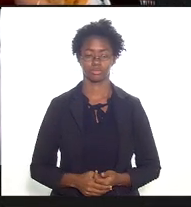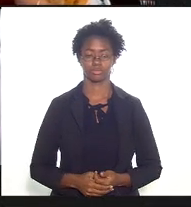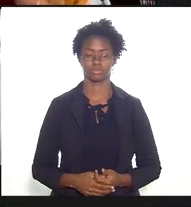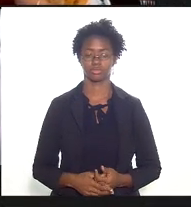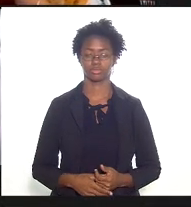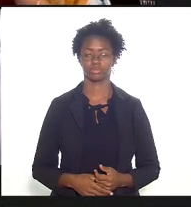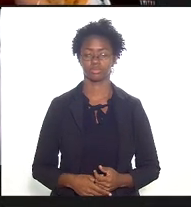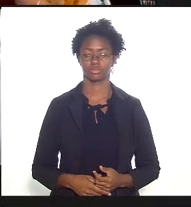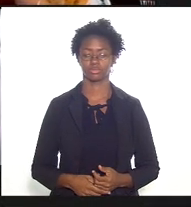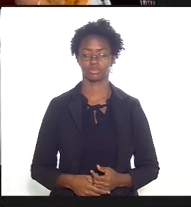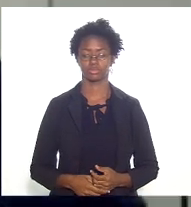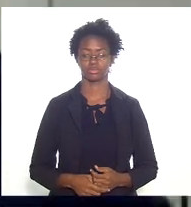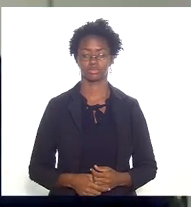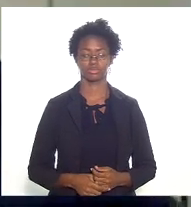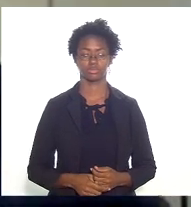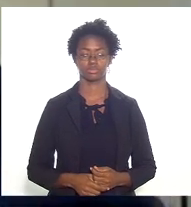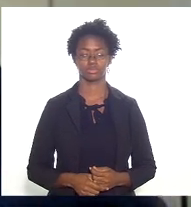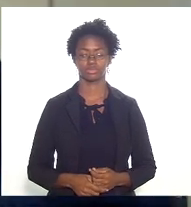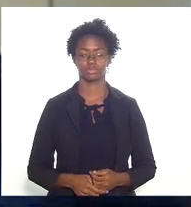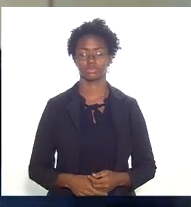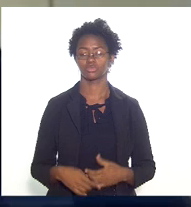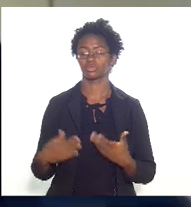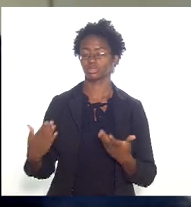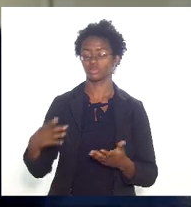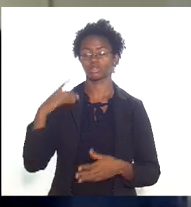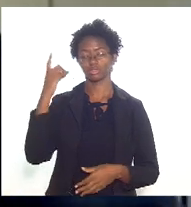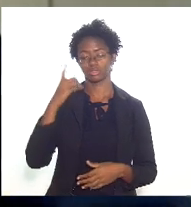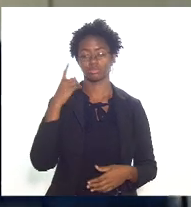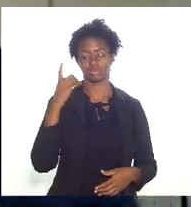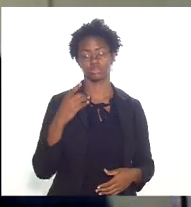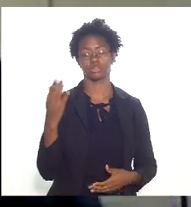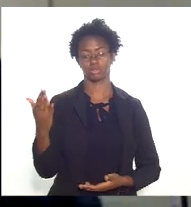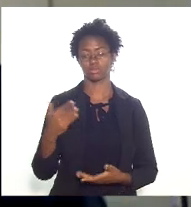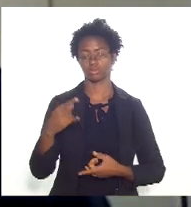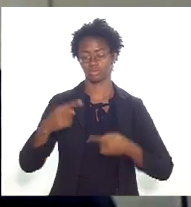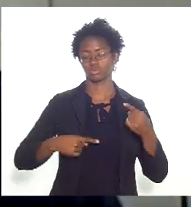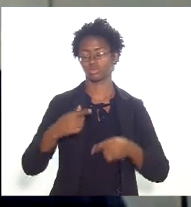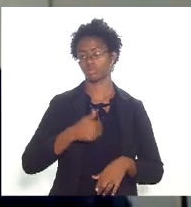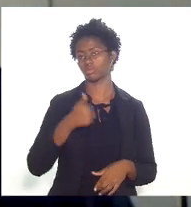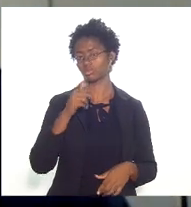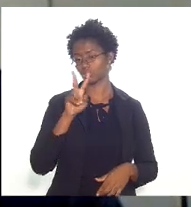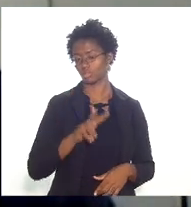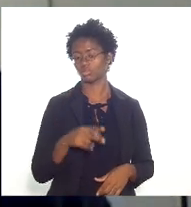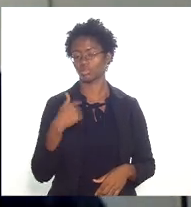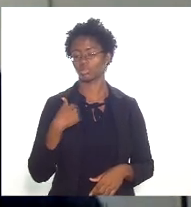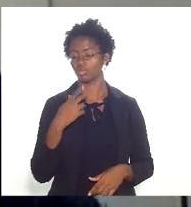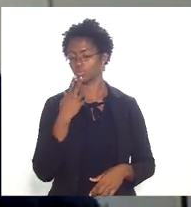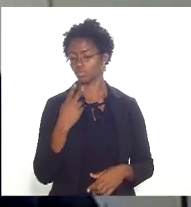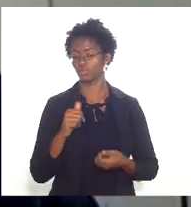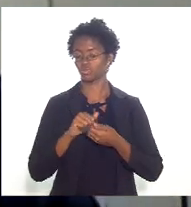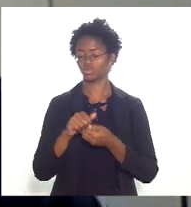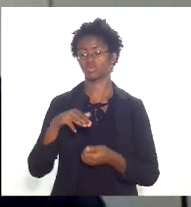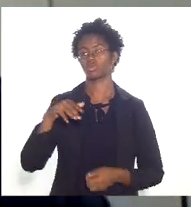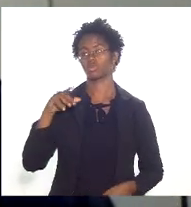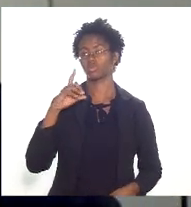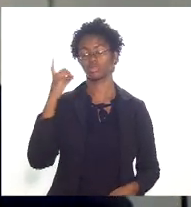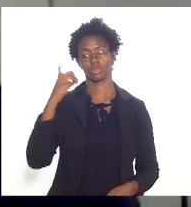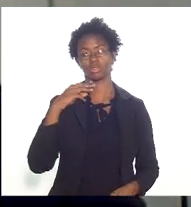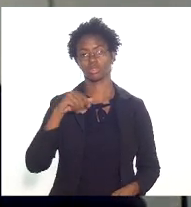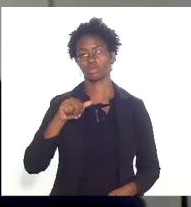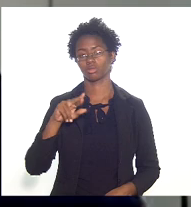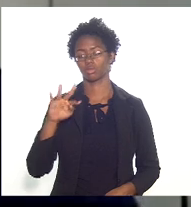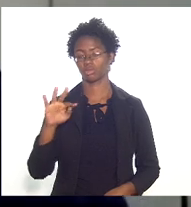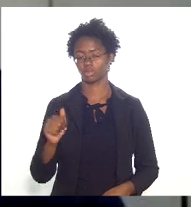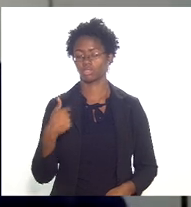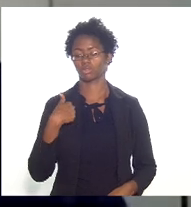presidente deputados e deputadas quando este projeto veio a falta a primeira vez eu manifestei junto com a deputada Martha Rocha a minha